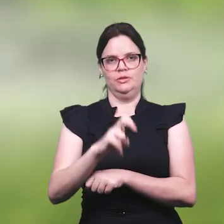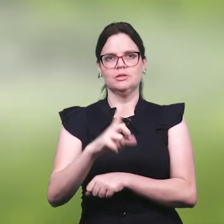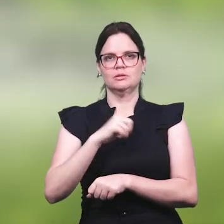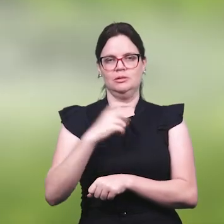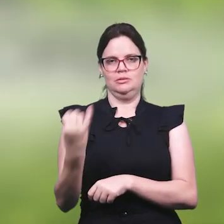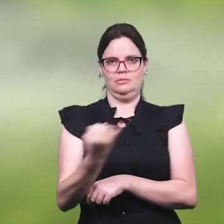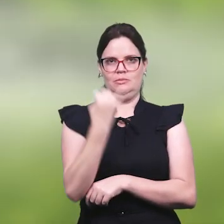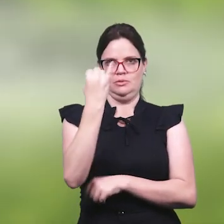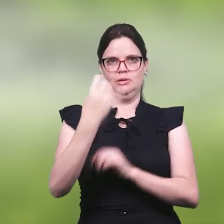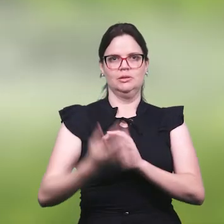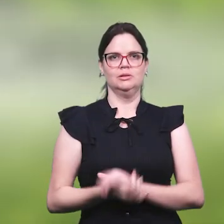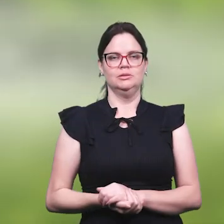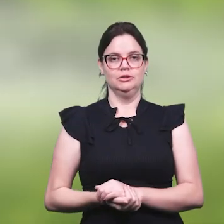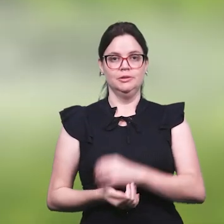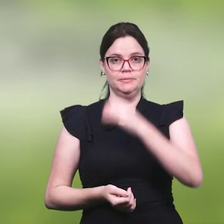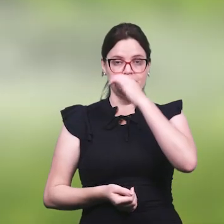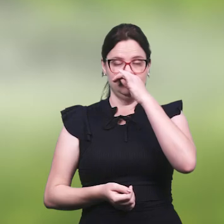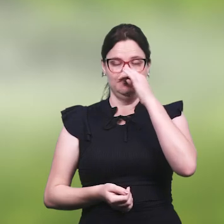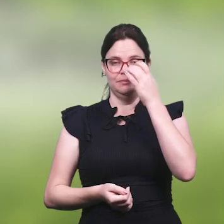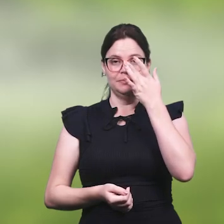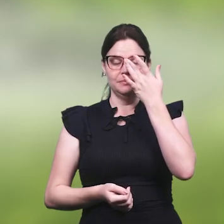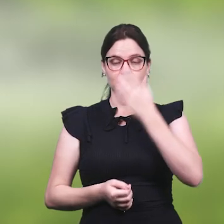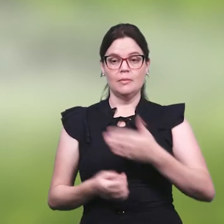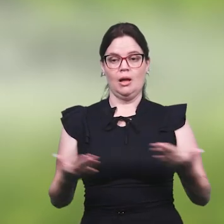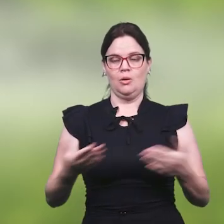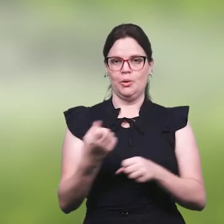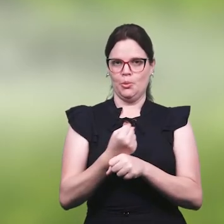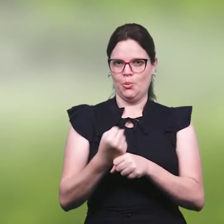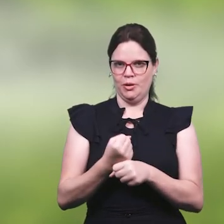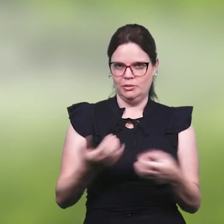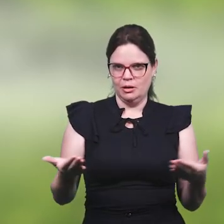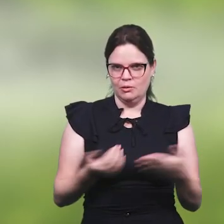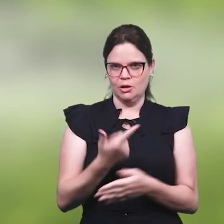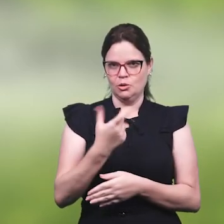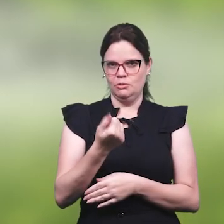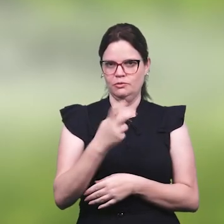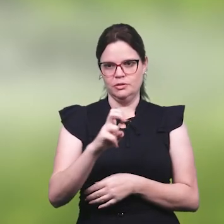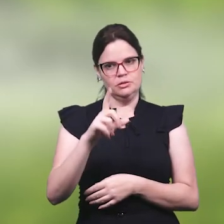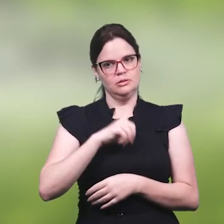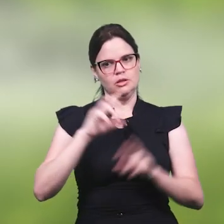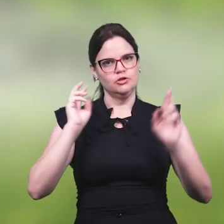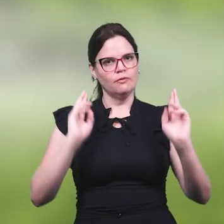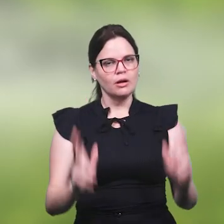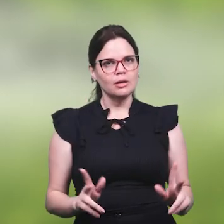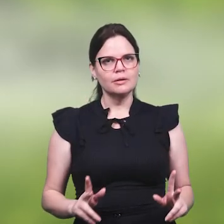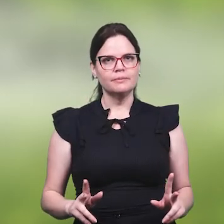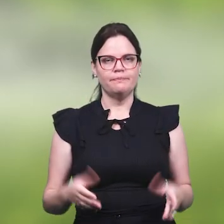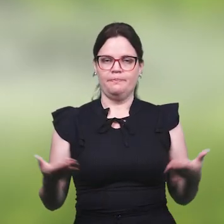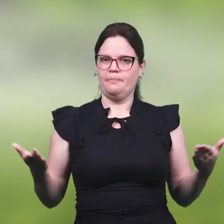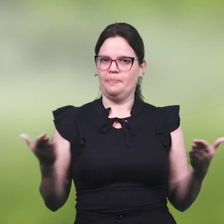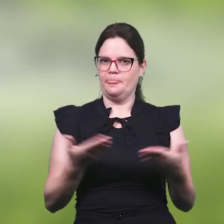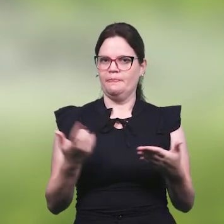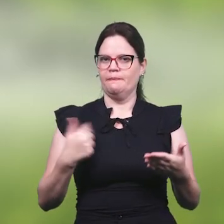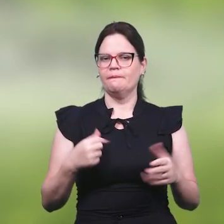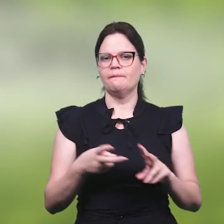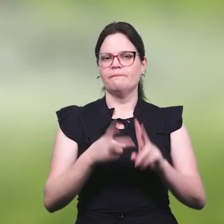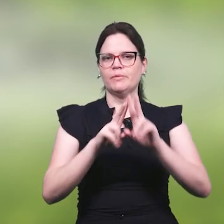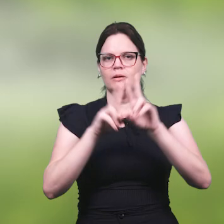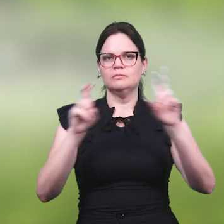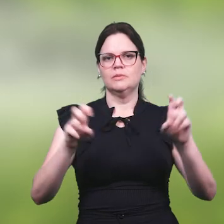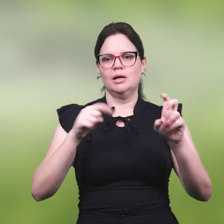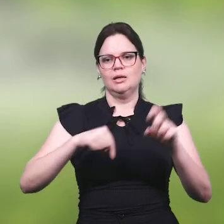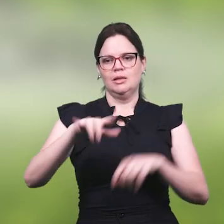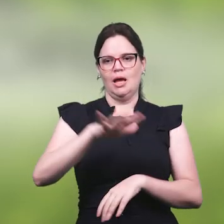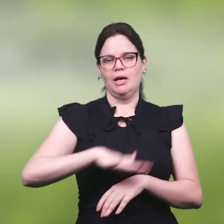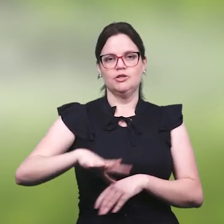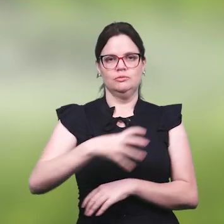Mas esse ano de 2025 tem sido um ano atípico. Principalmente, hoje eu posso falar, dar o testemunho da